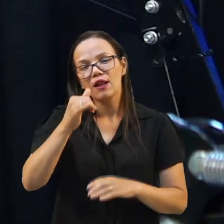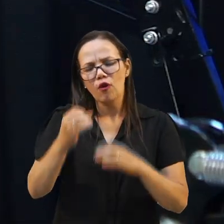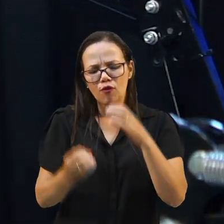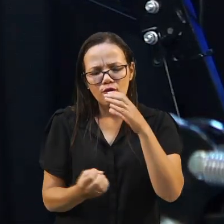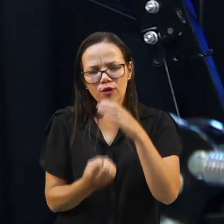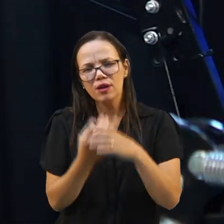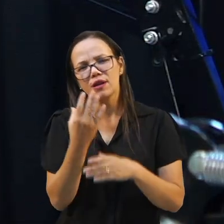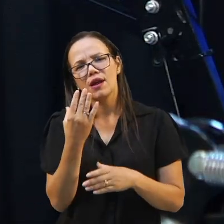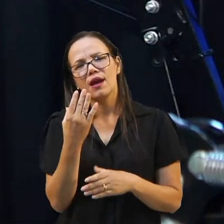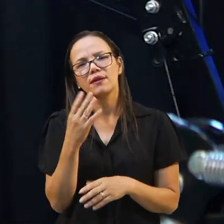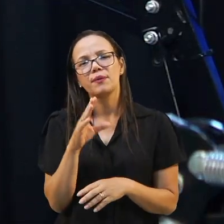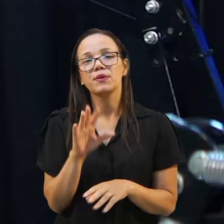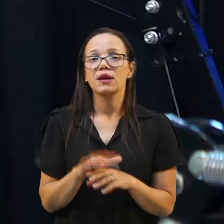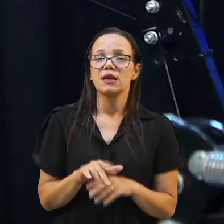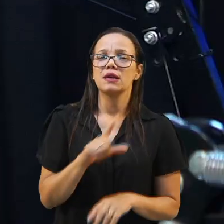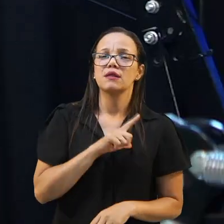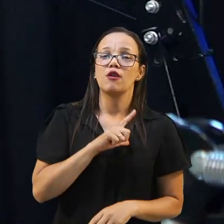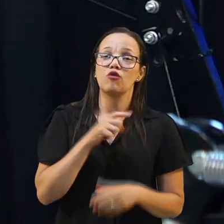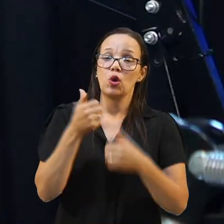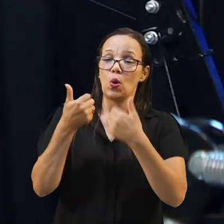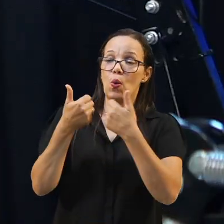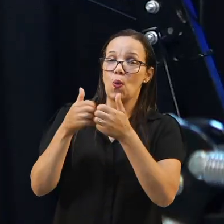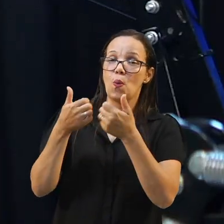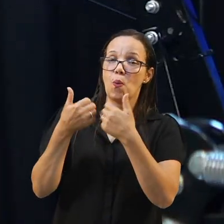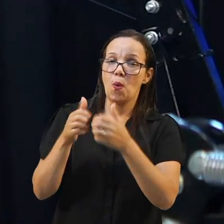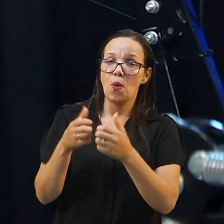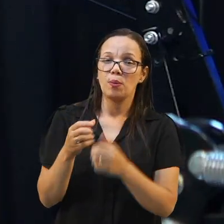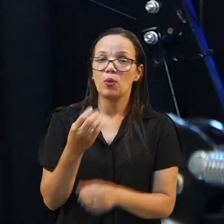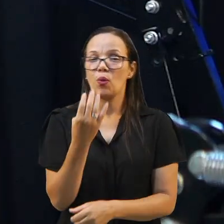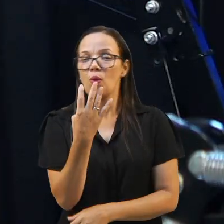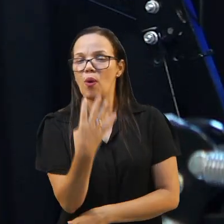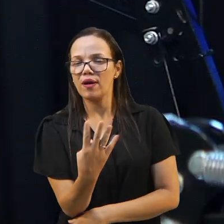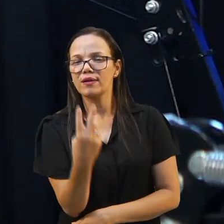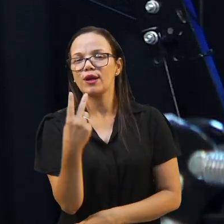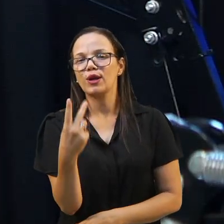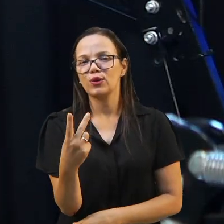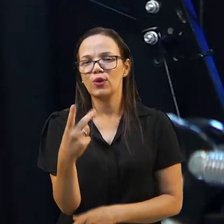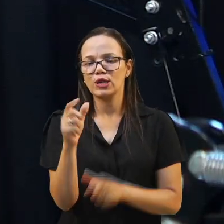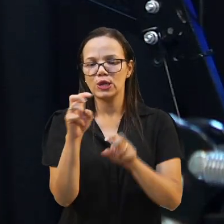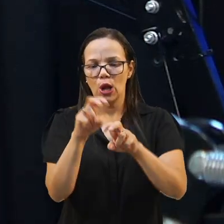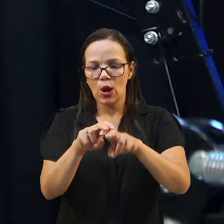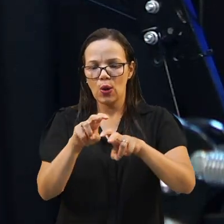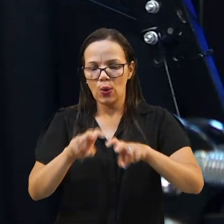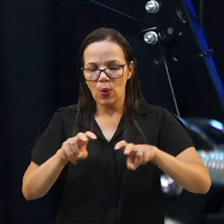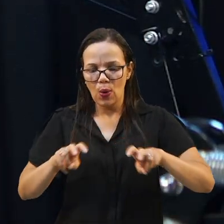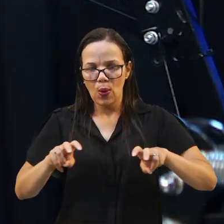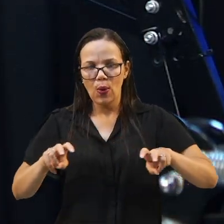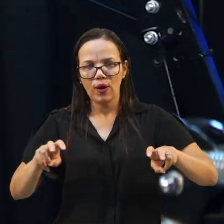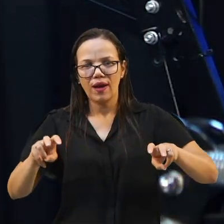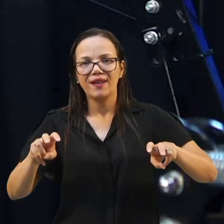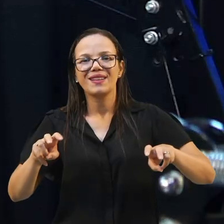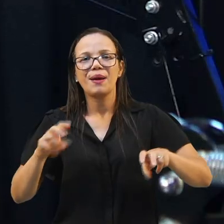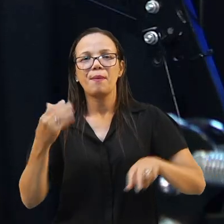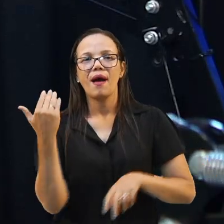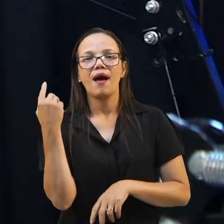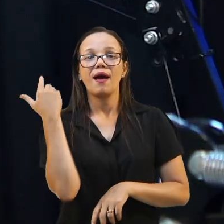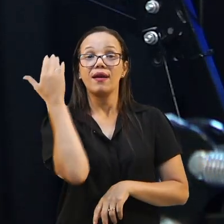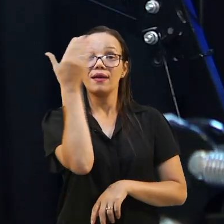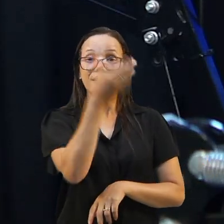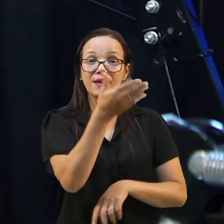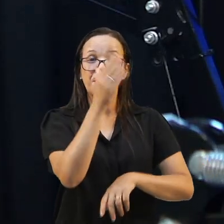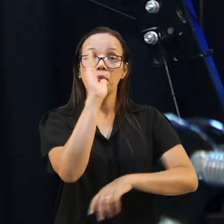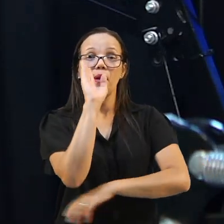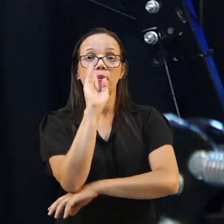criada e adquiriu um ônibus com 42 lugares para ir para Belo